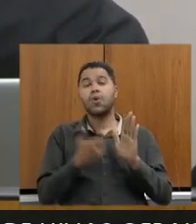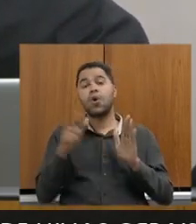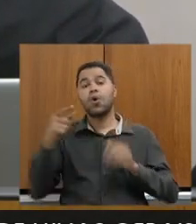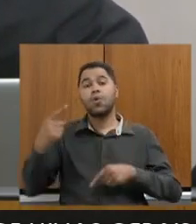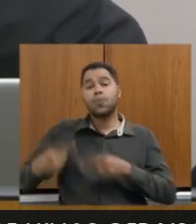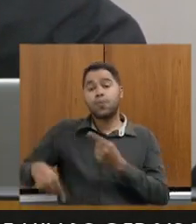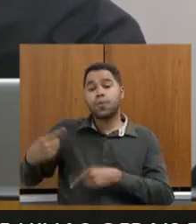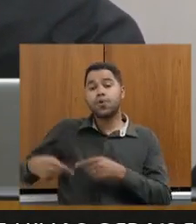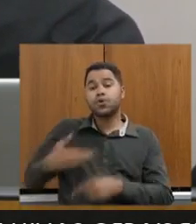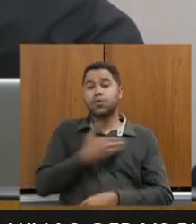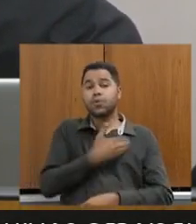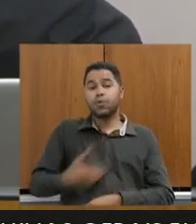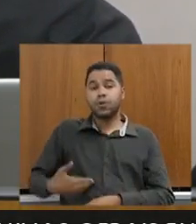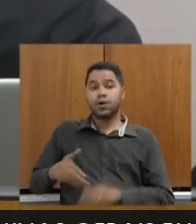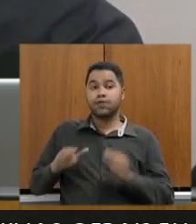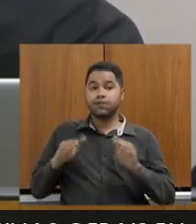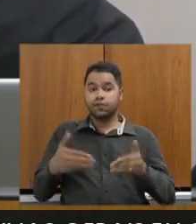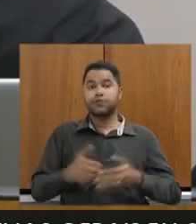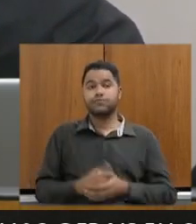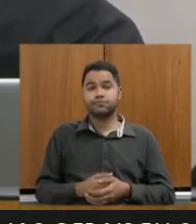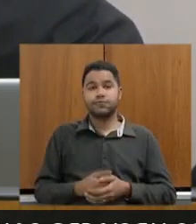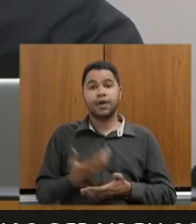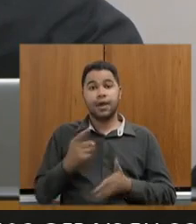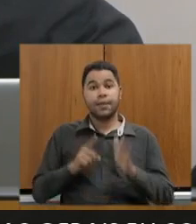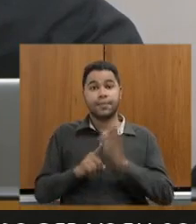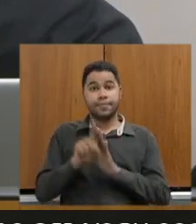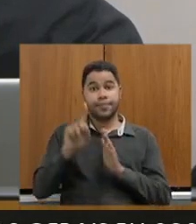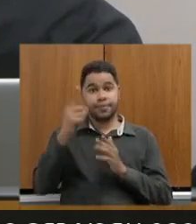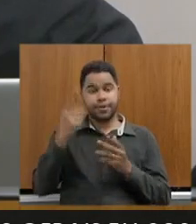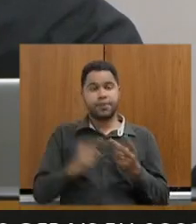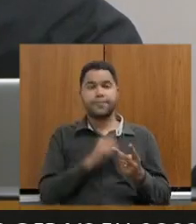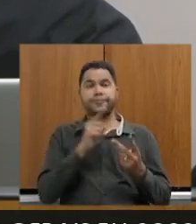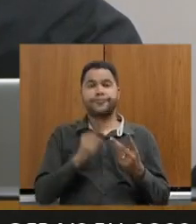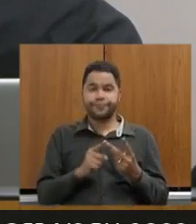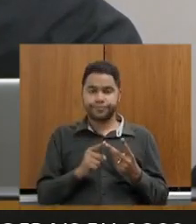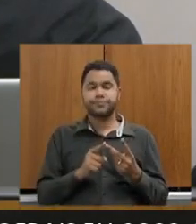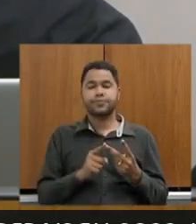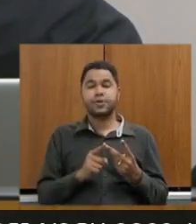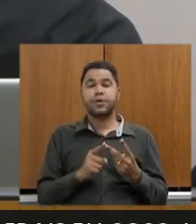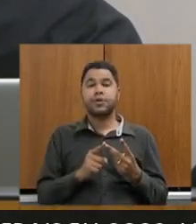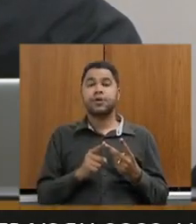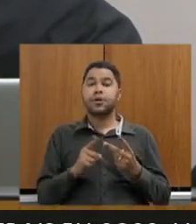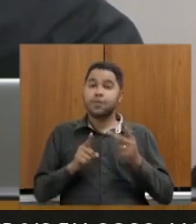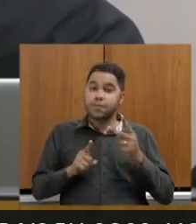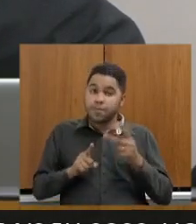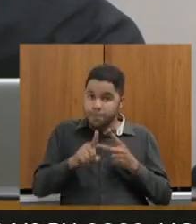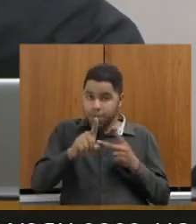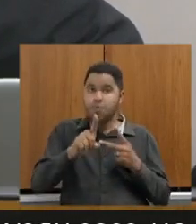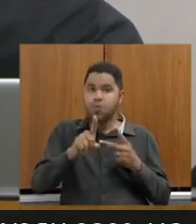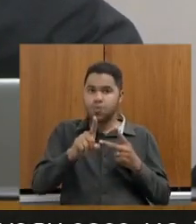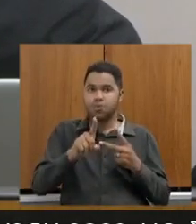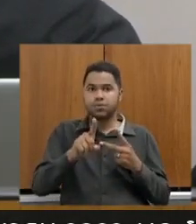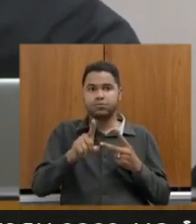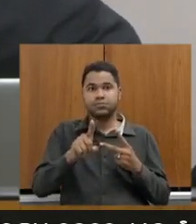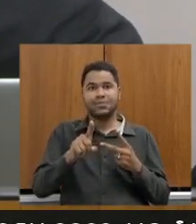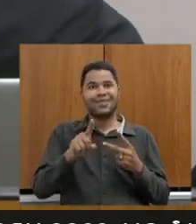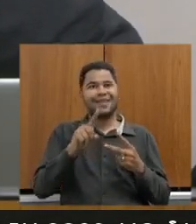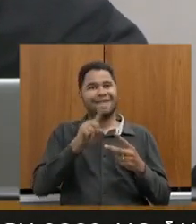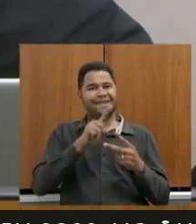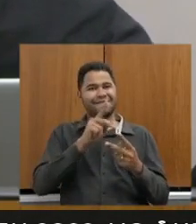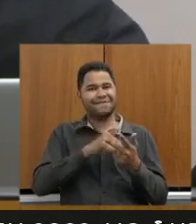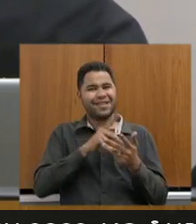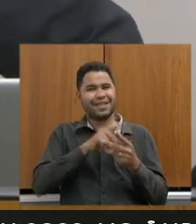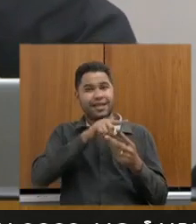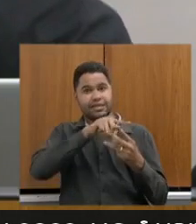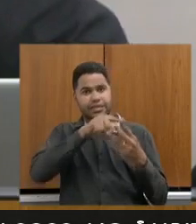ou políticas públicas dessa natureza essa é a primeira pergunta e a segunda pergunta parece Na verdade são três